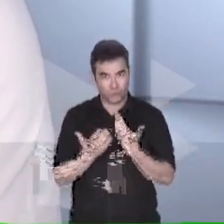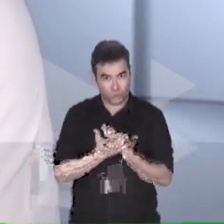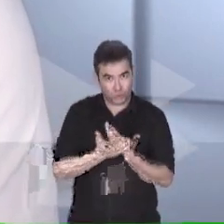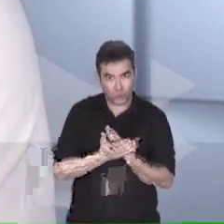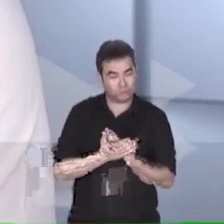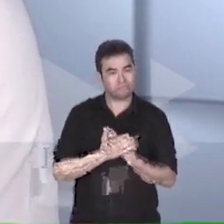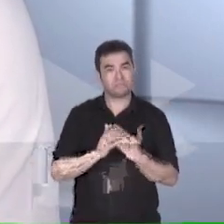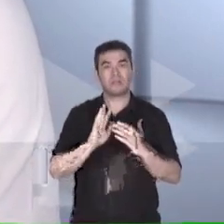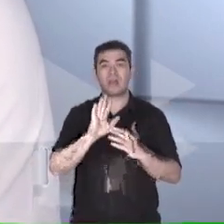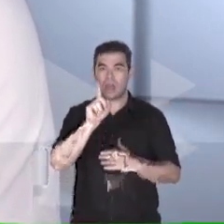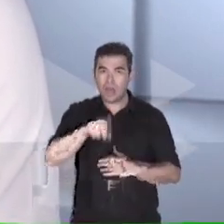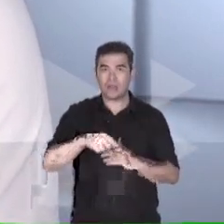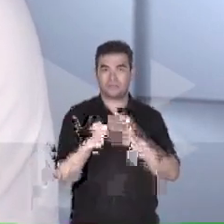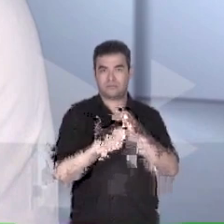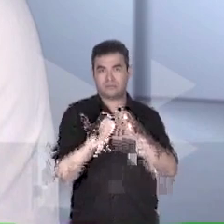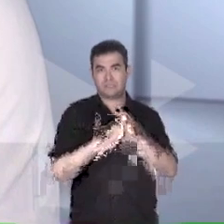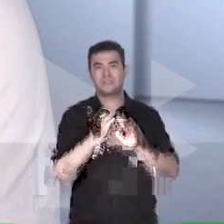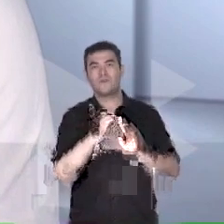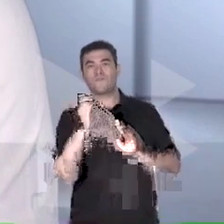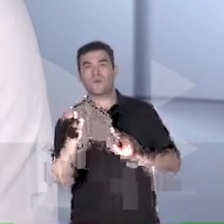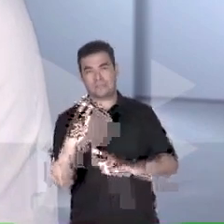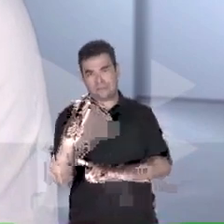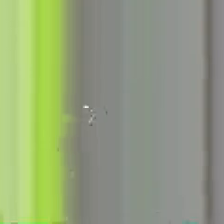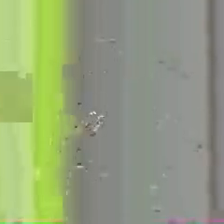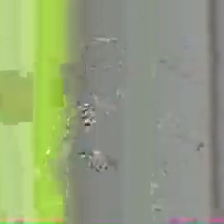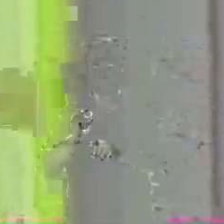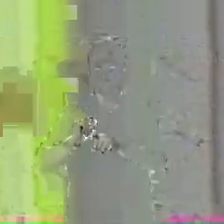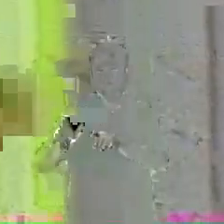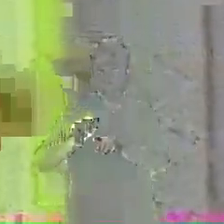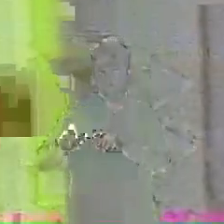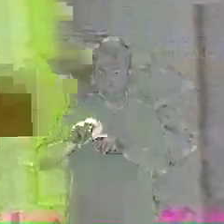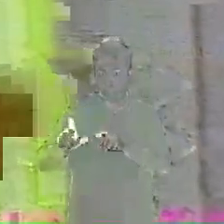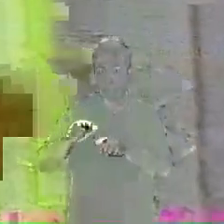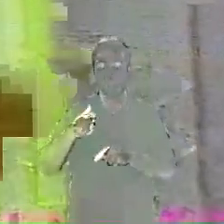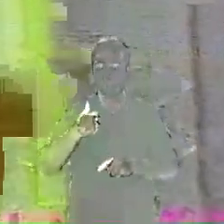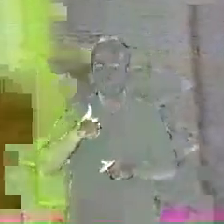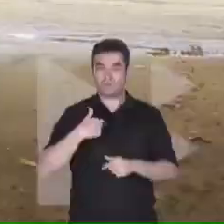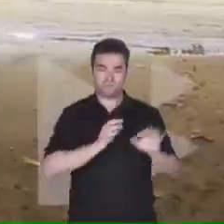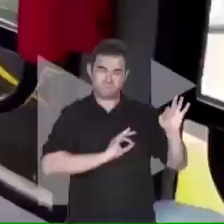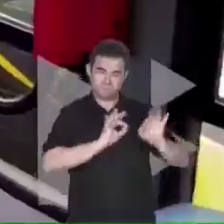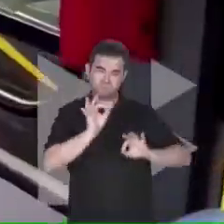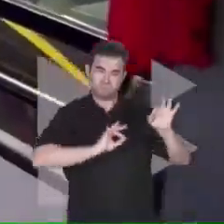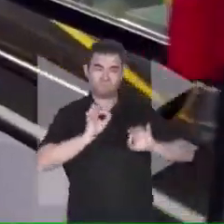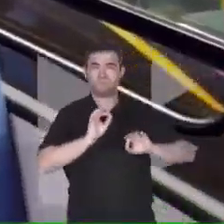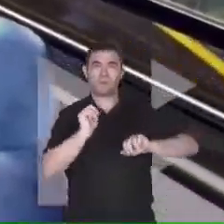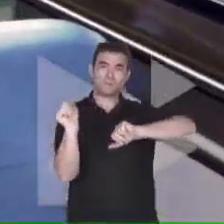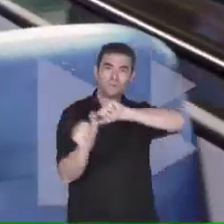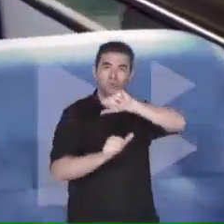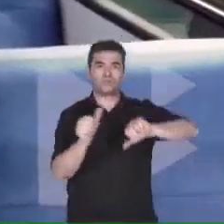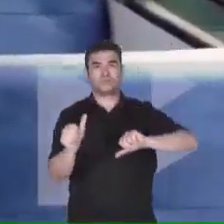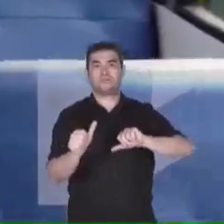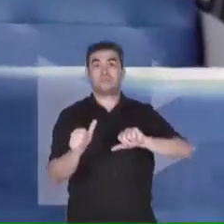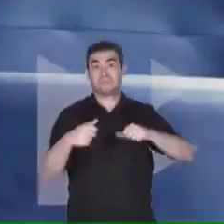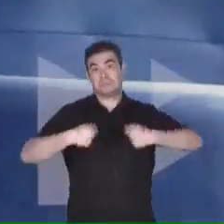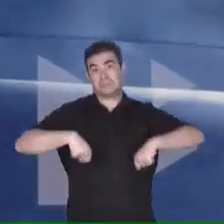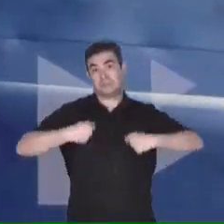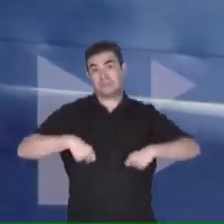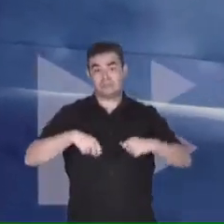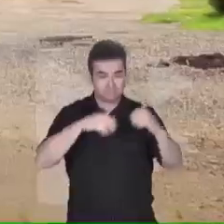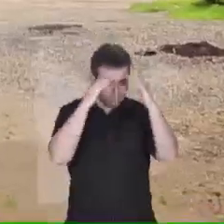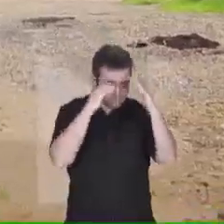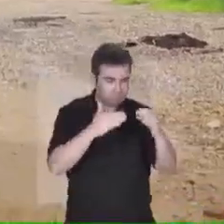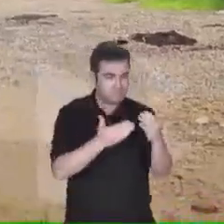foi se organizando para que a gente fosse trocando essa frota. Isso para que a gente tenha mais cuidado